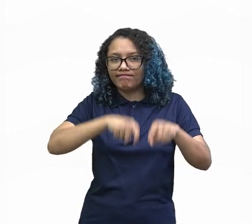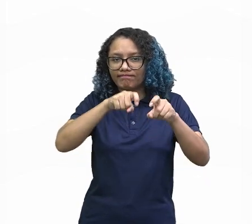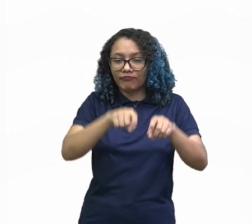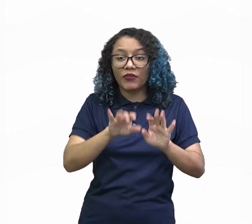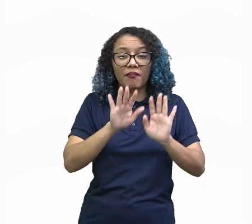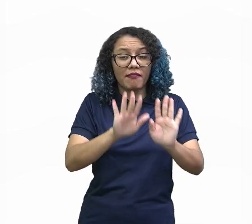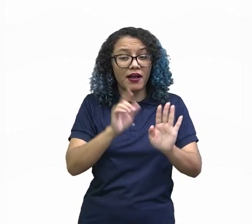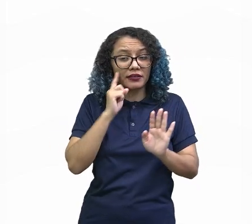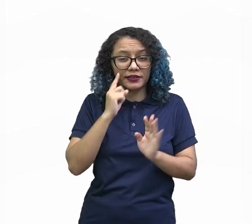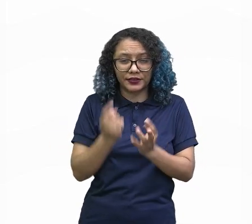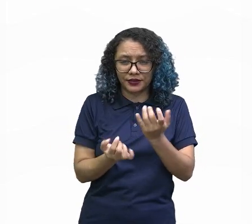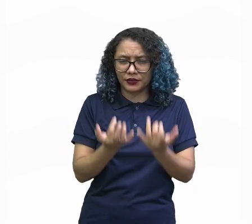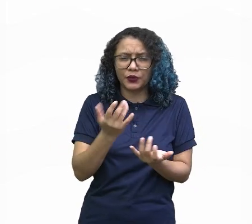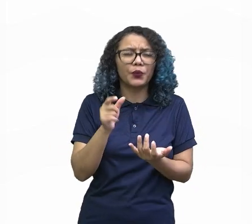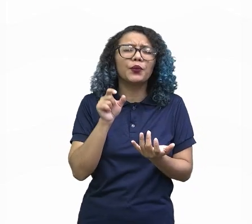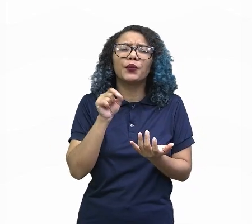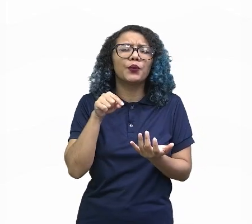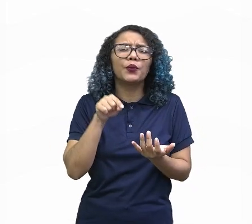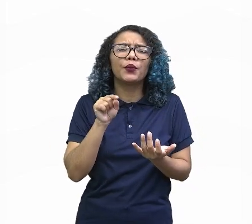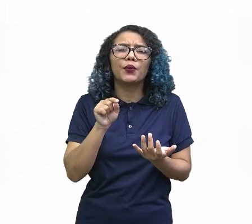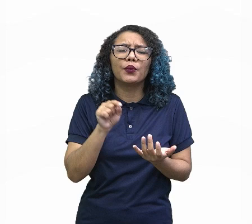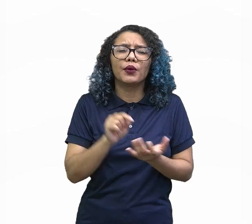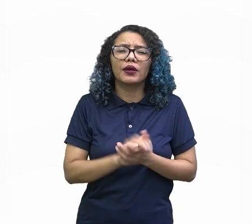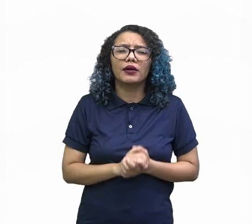essa queimada, ela pode